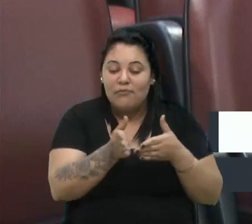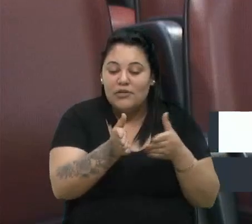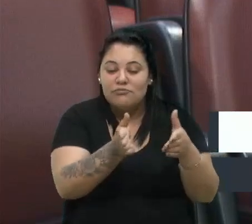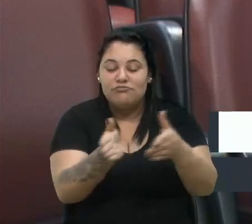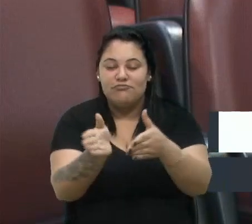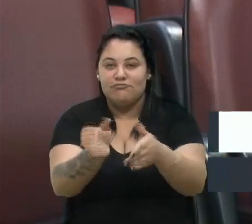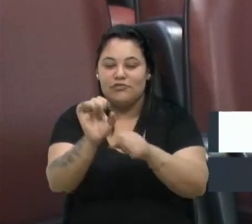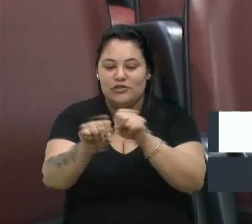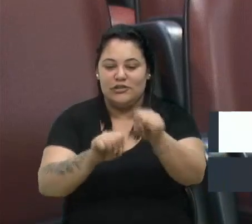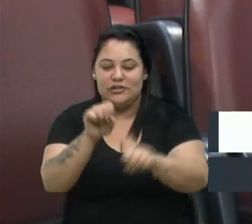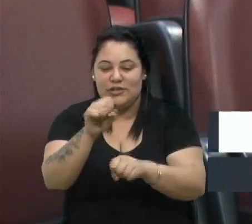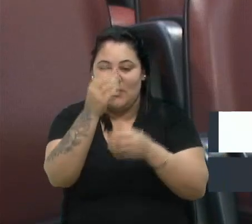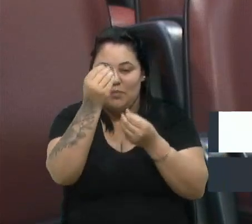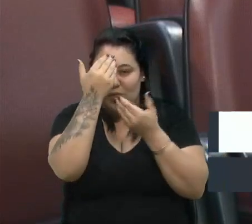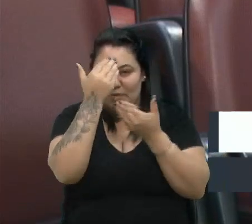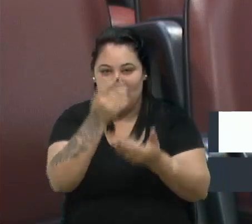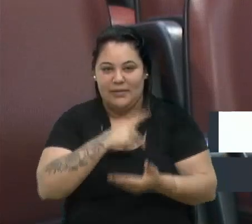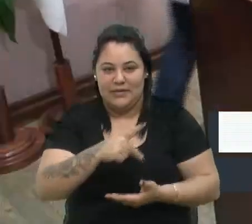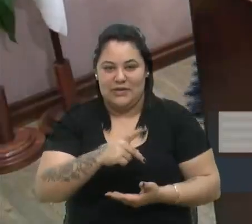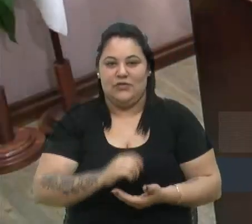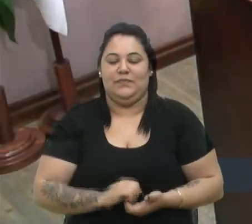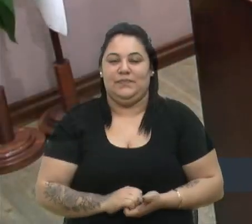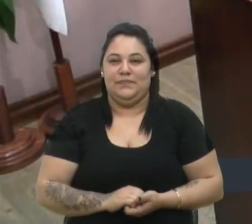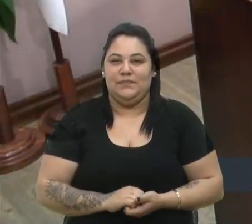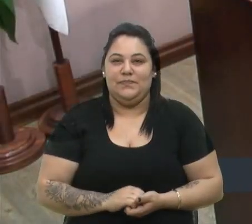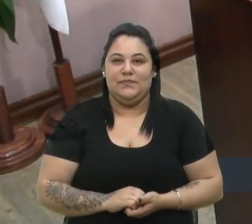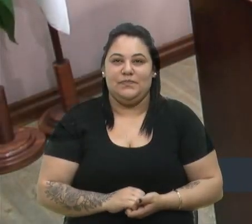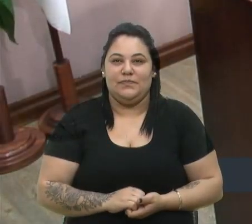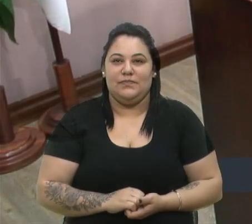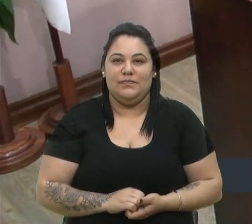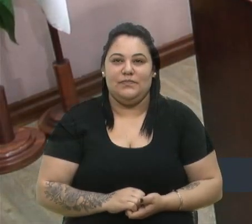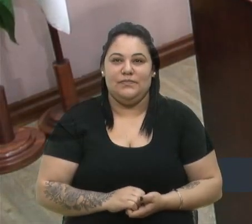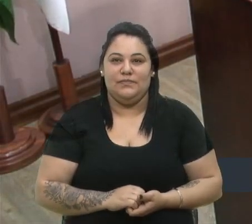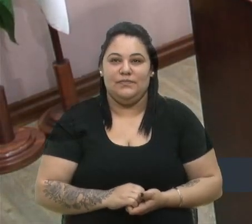do ciclista. Obrigado, presidente. Obrigado. Adriano Bressan.